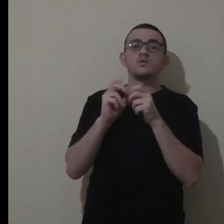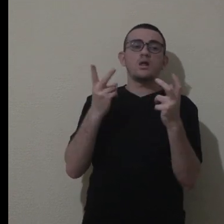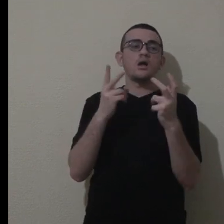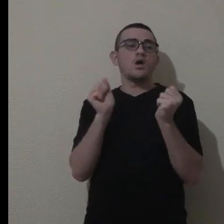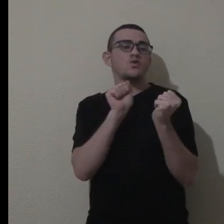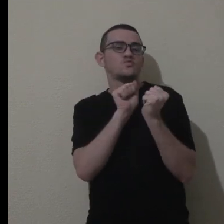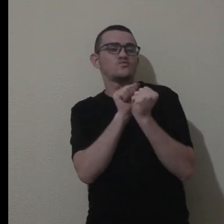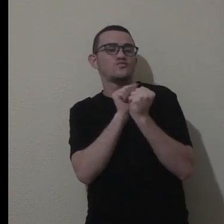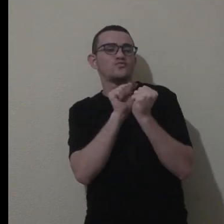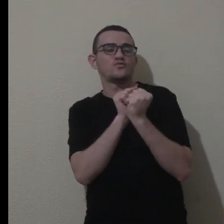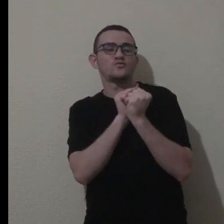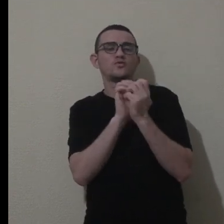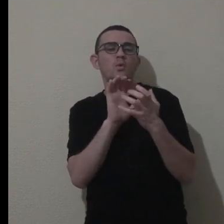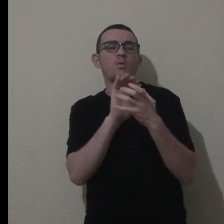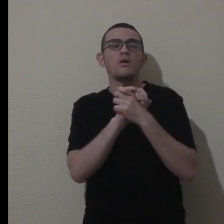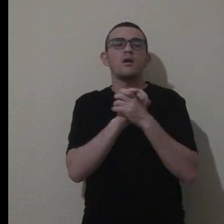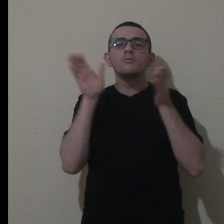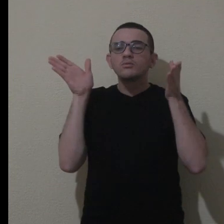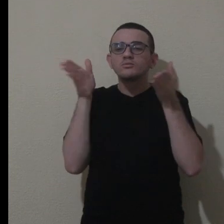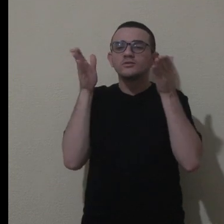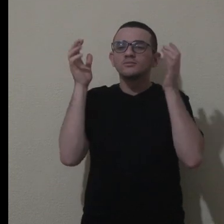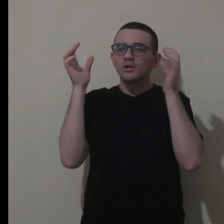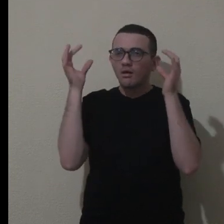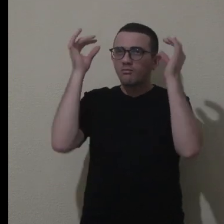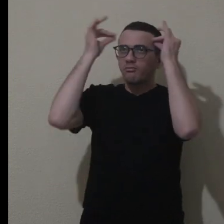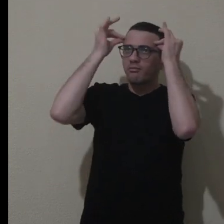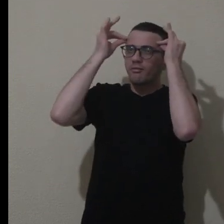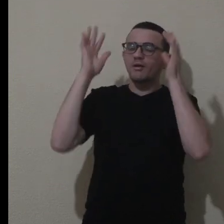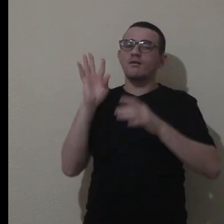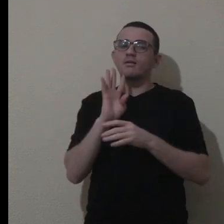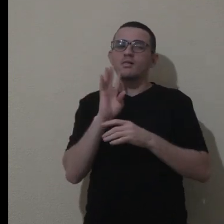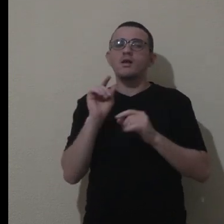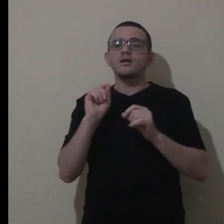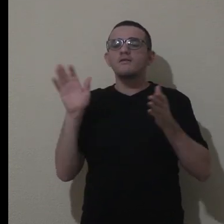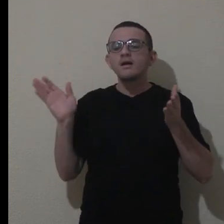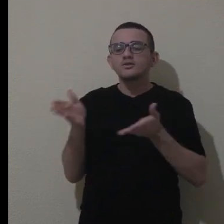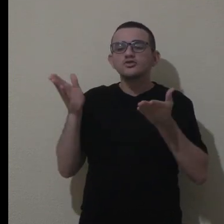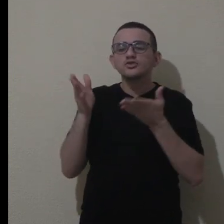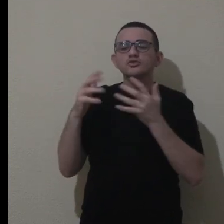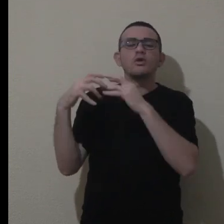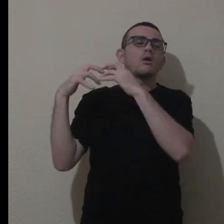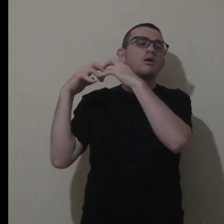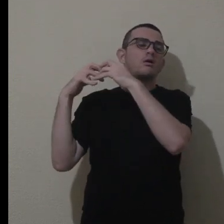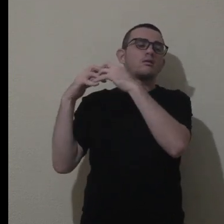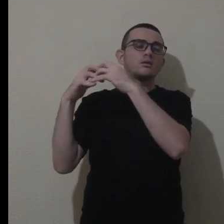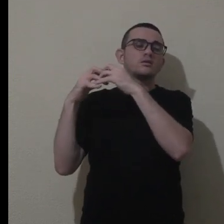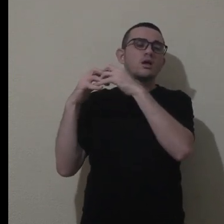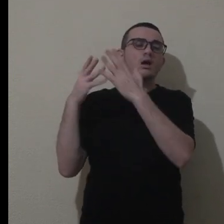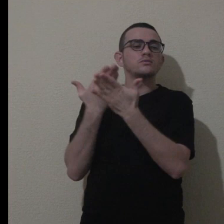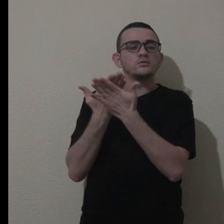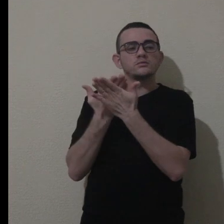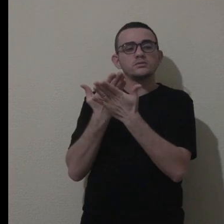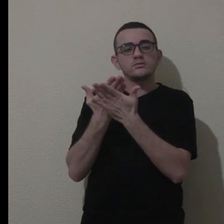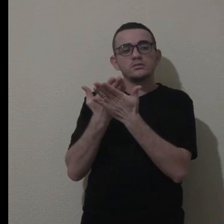Um casal aí, tal, com esse estimulador bacaninha, né, tal. e que vai estimulando o cérebro, tal,